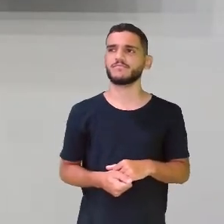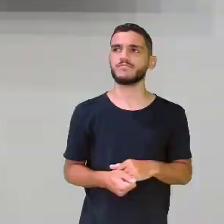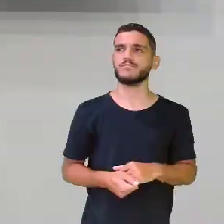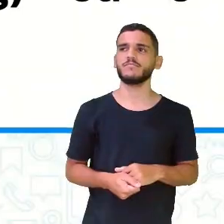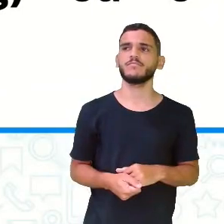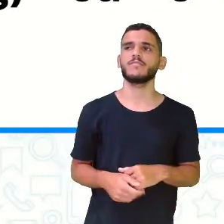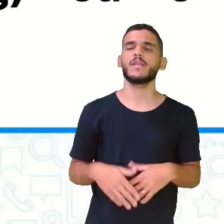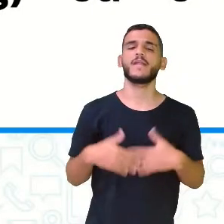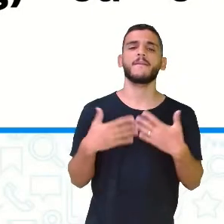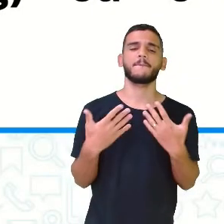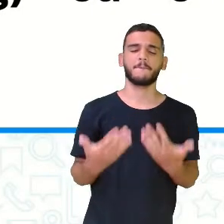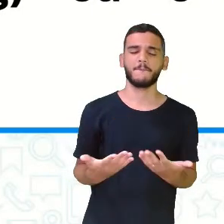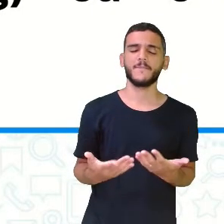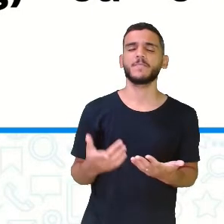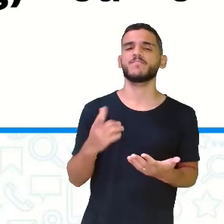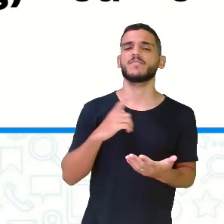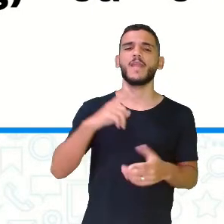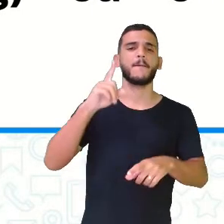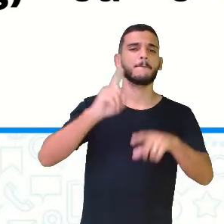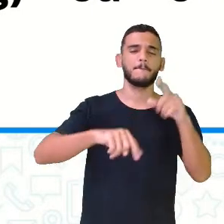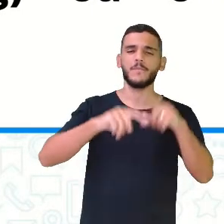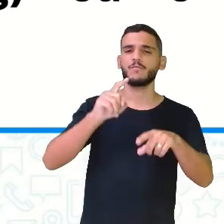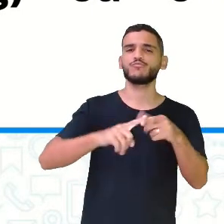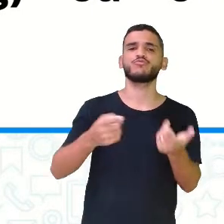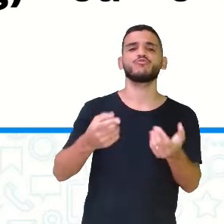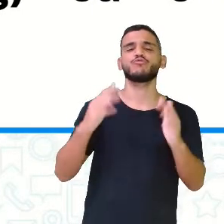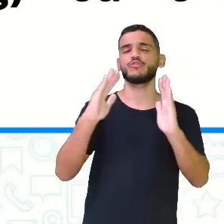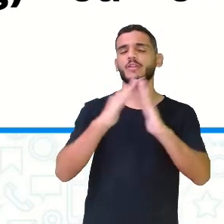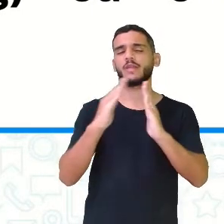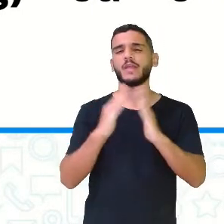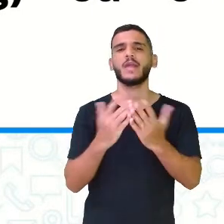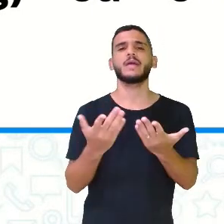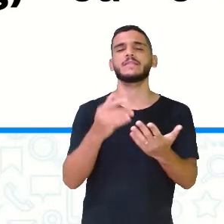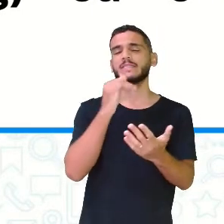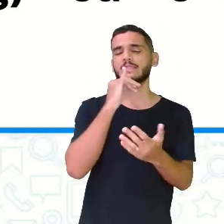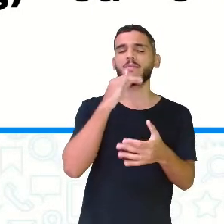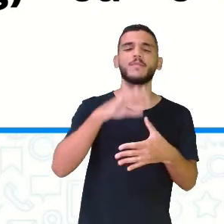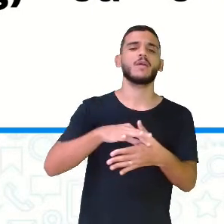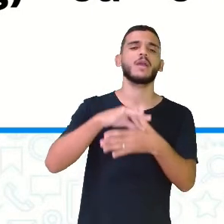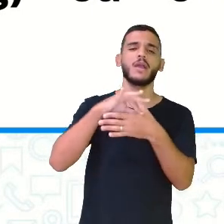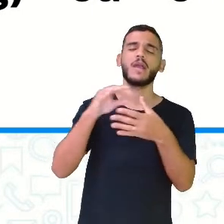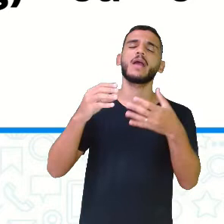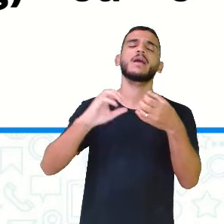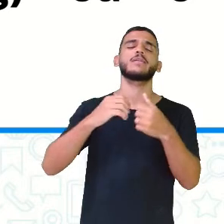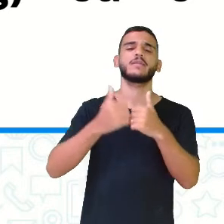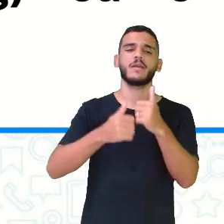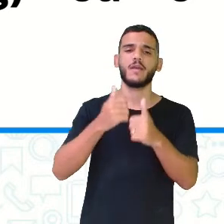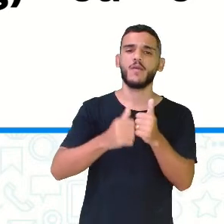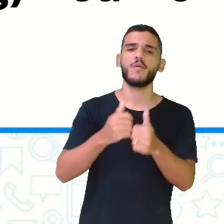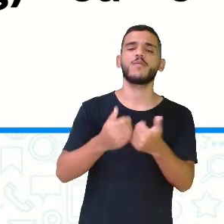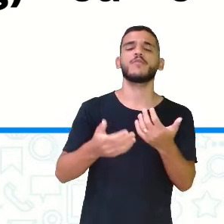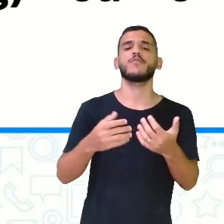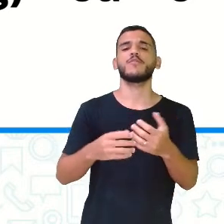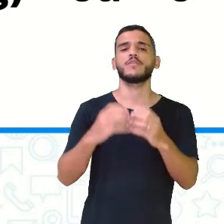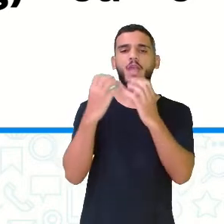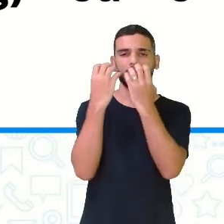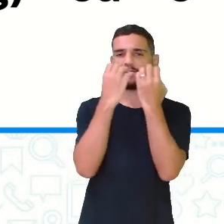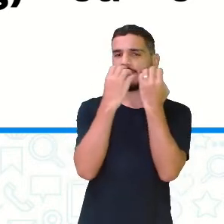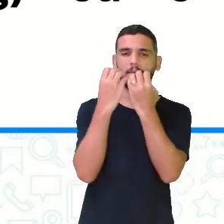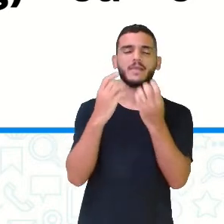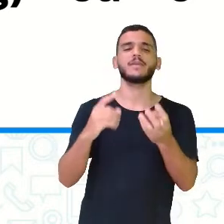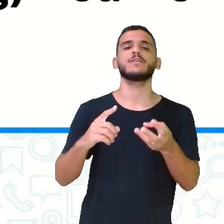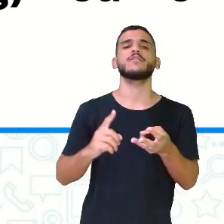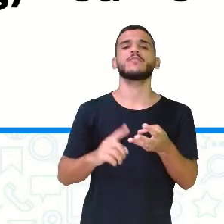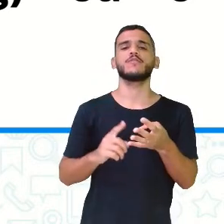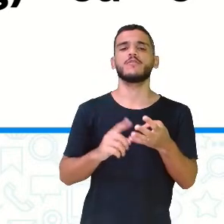Nas situações envolvendo produtos domésticos como carne, arroz, milho, feijão, frutas, verduras,